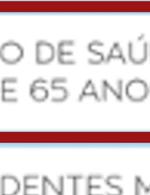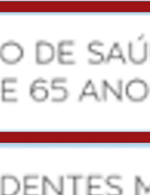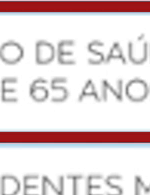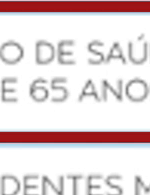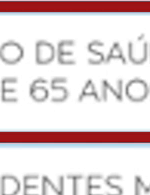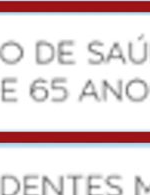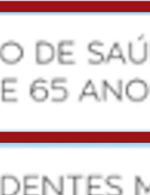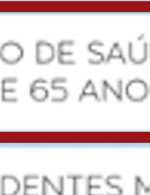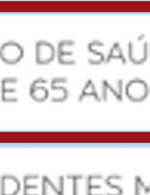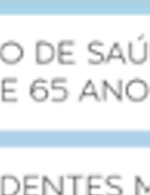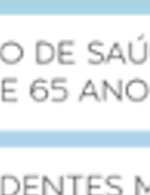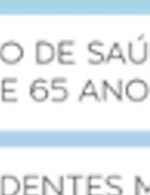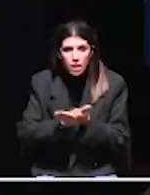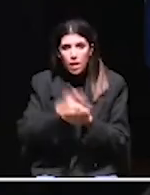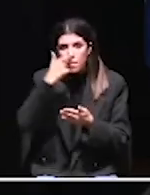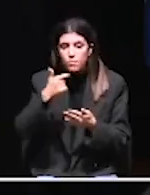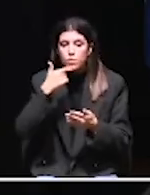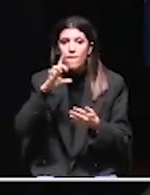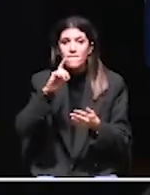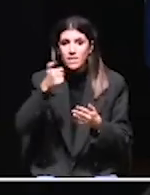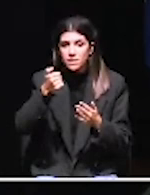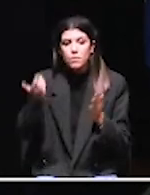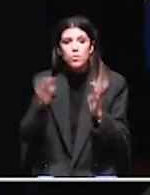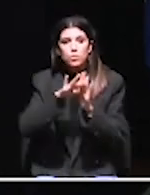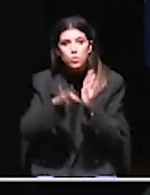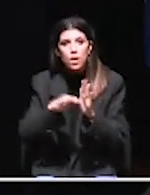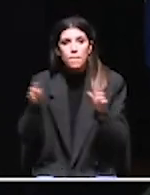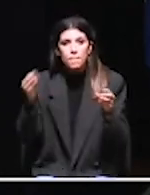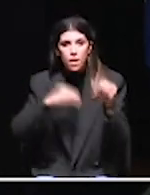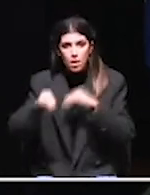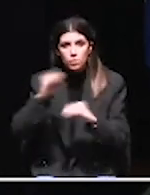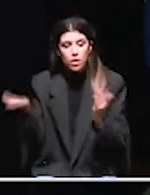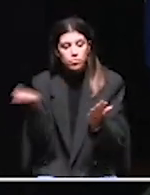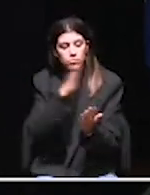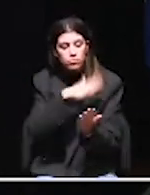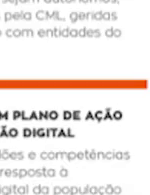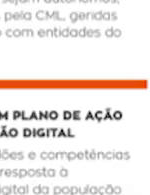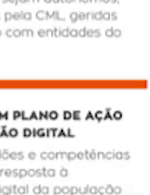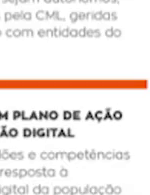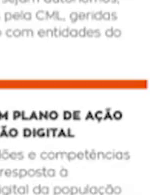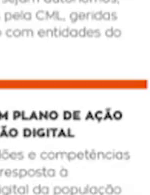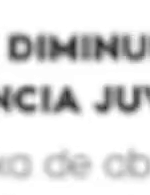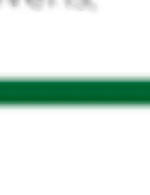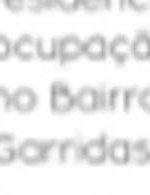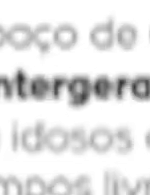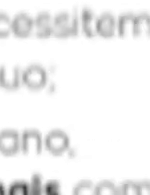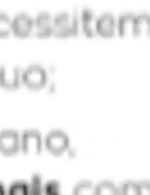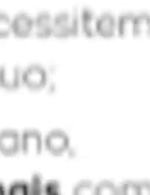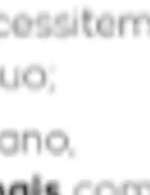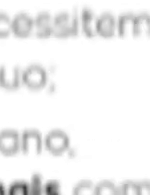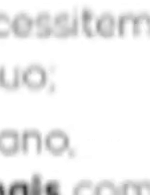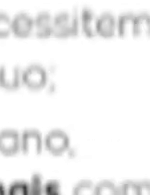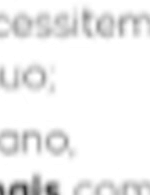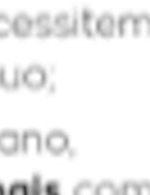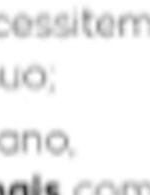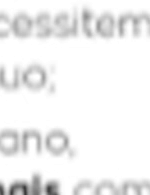carenciados acima de 65 anos. E depois, quando folheávamos o programa eleitoral, voltávamos a encontrar, mas desta vez, facilitar um